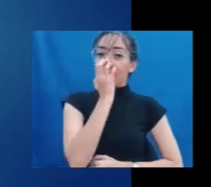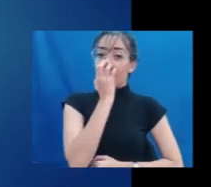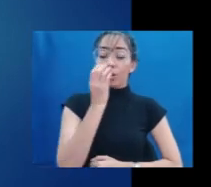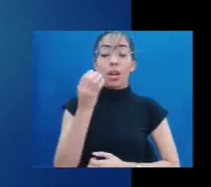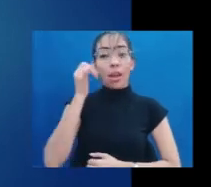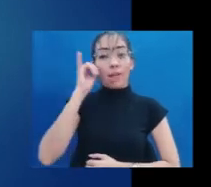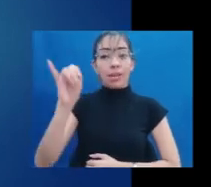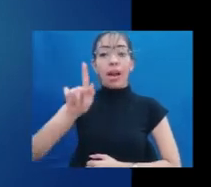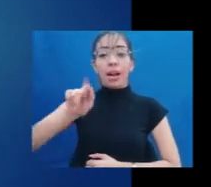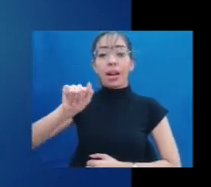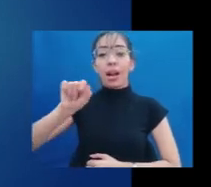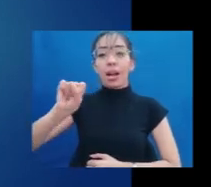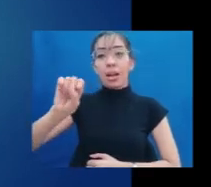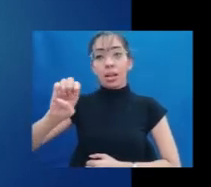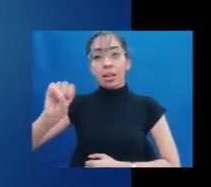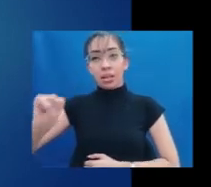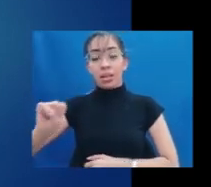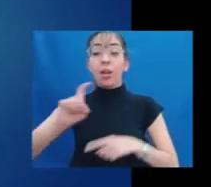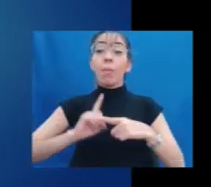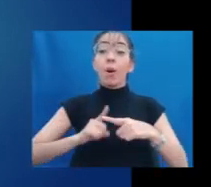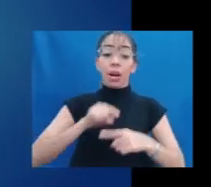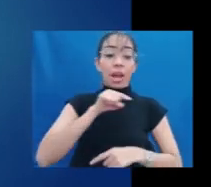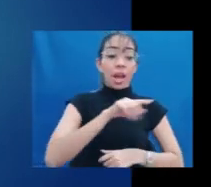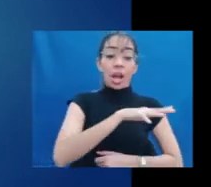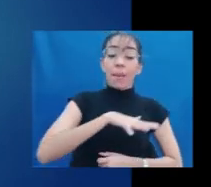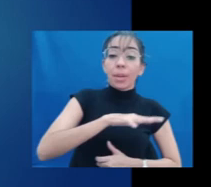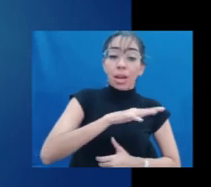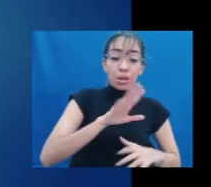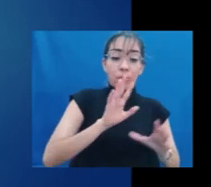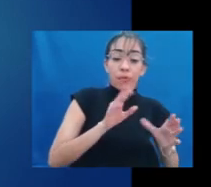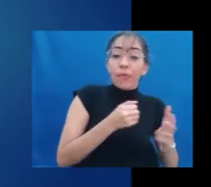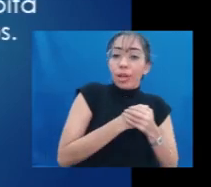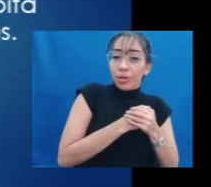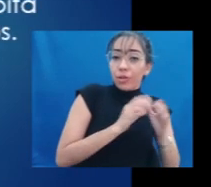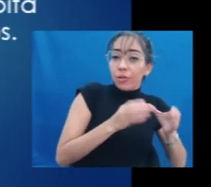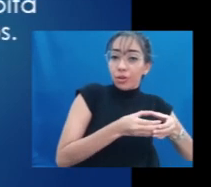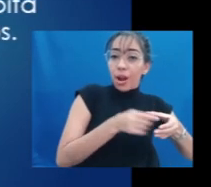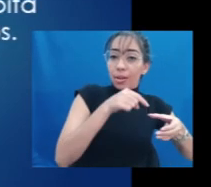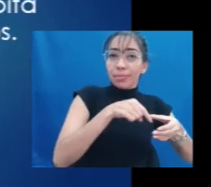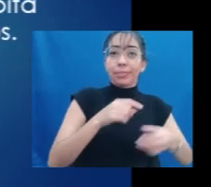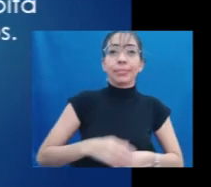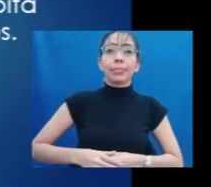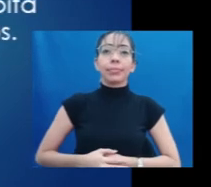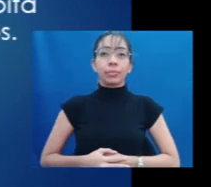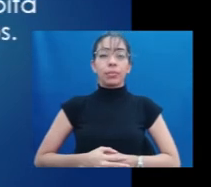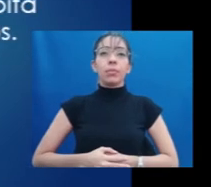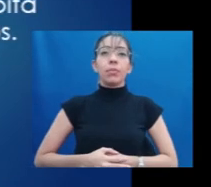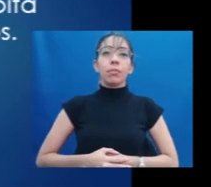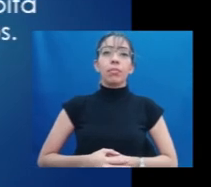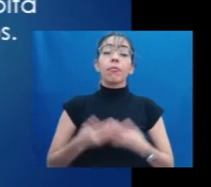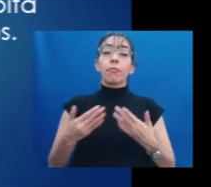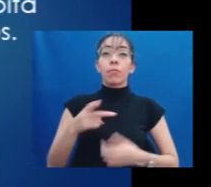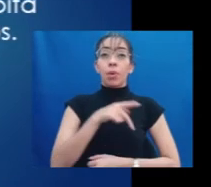combinação, né, do ar rarefeito com a presença de gases tóxicos é algo que pode ter levado a